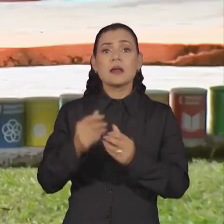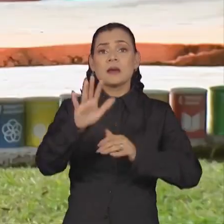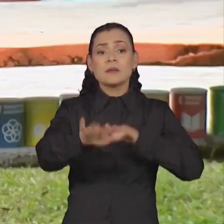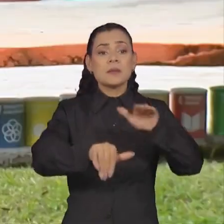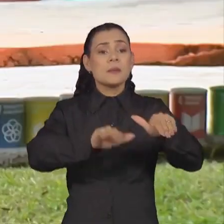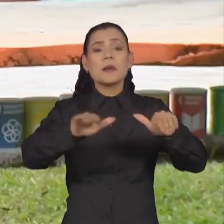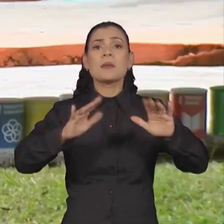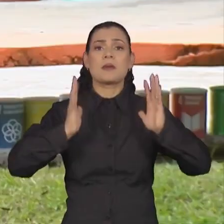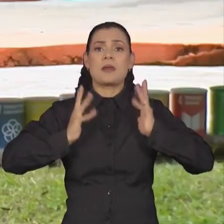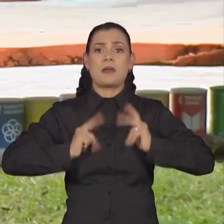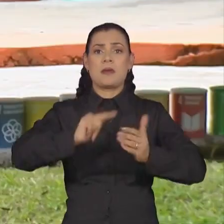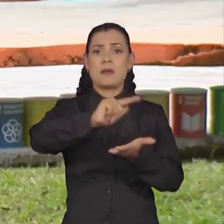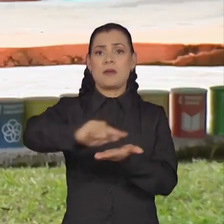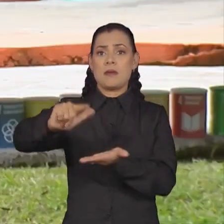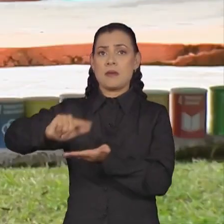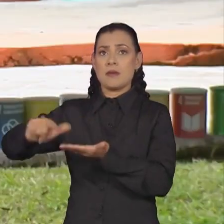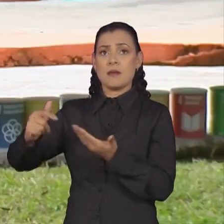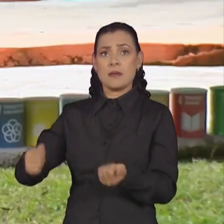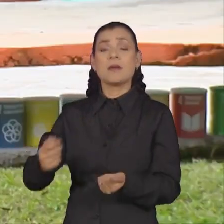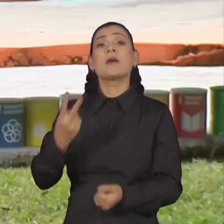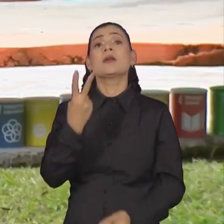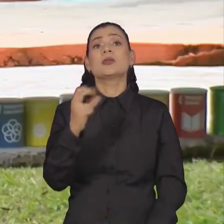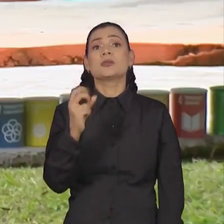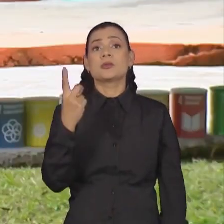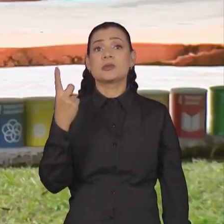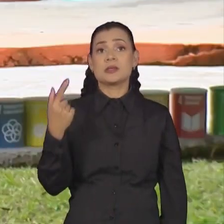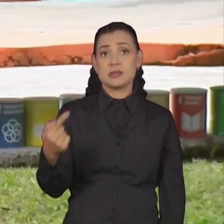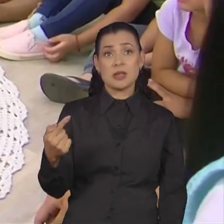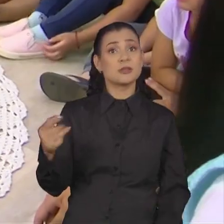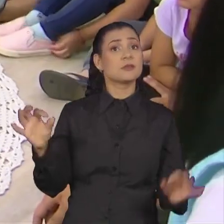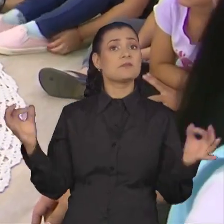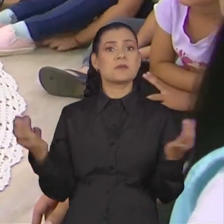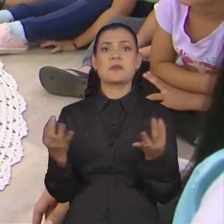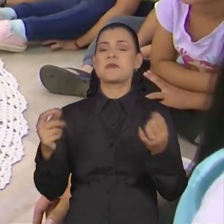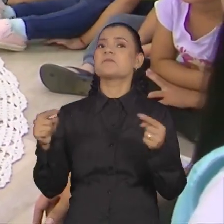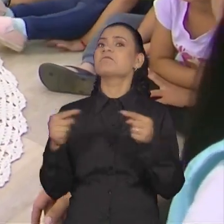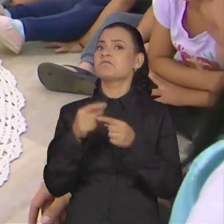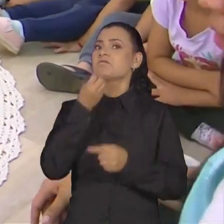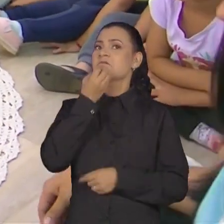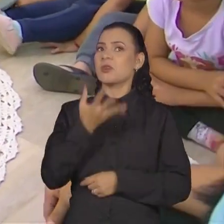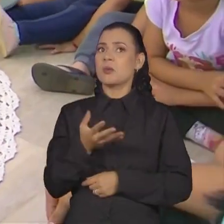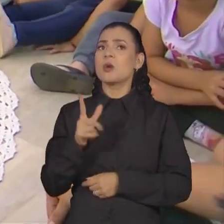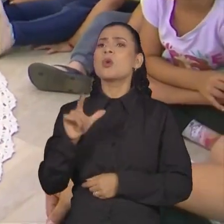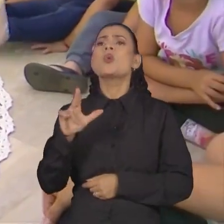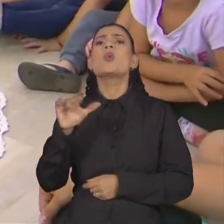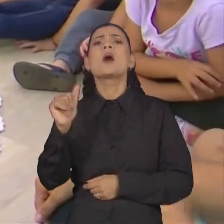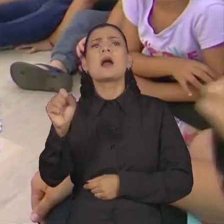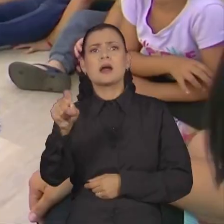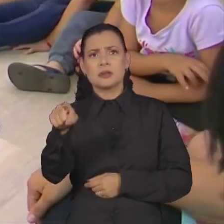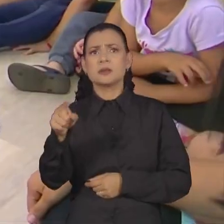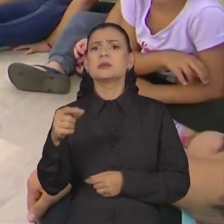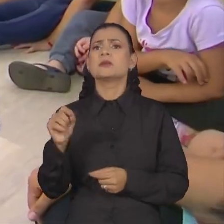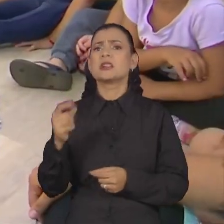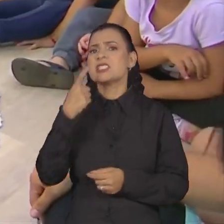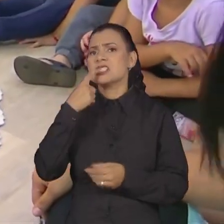coleta? Ousamos fazer isso em 2017 e deu muito certo. Lucas, você joga para mim um plástico